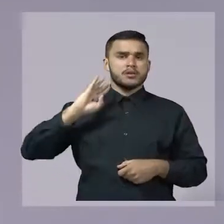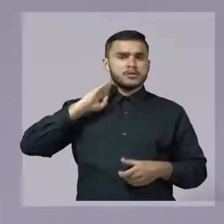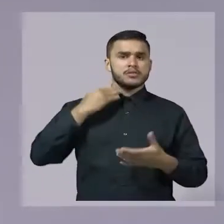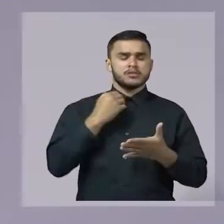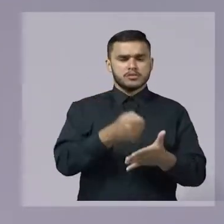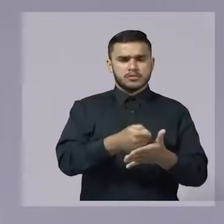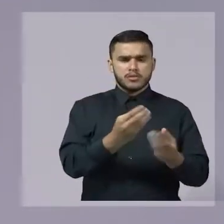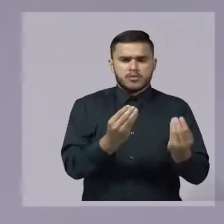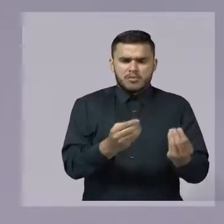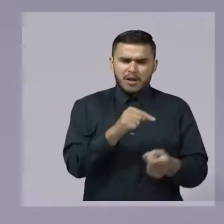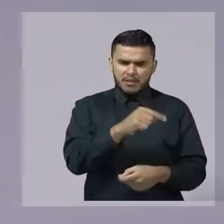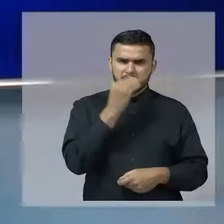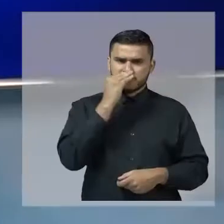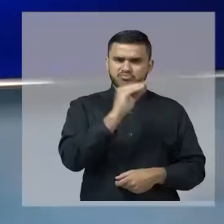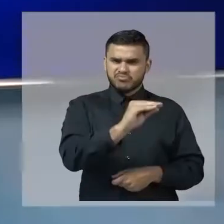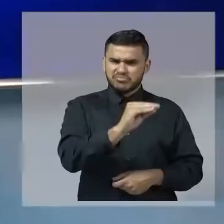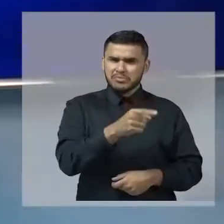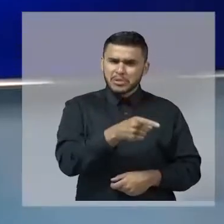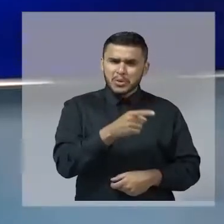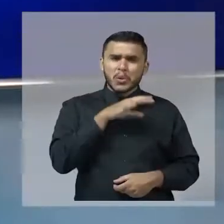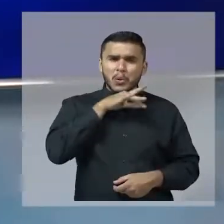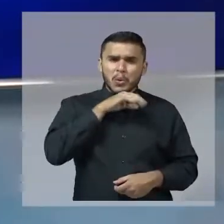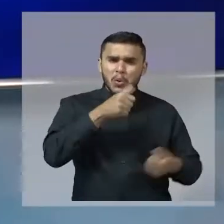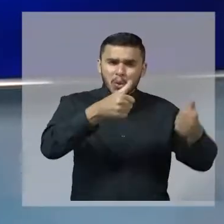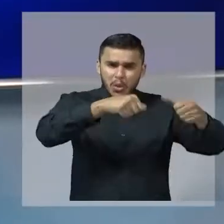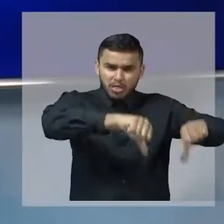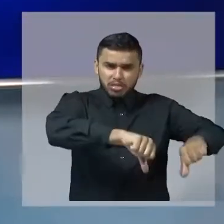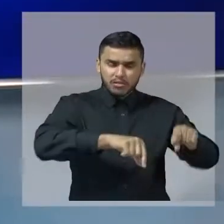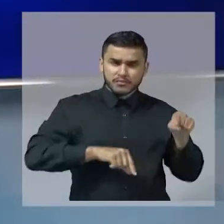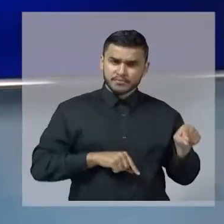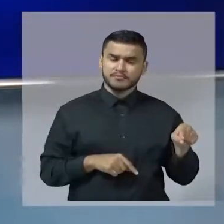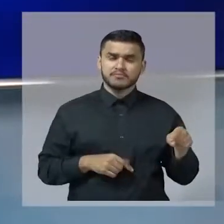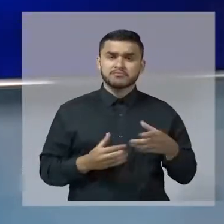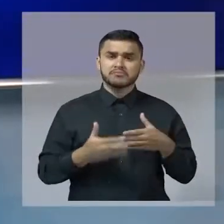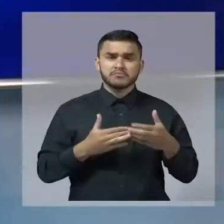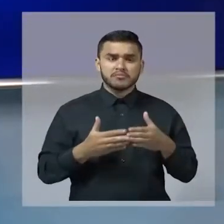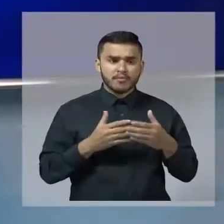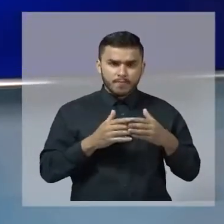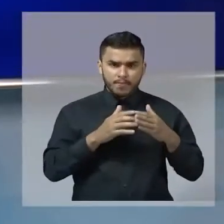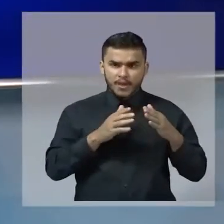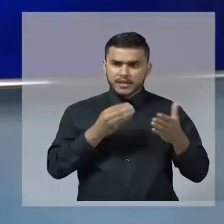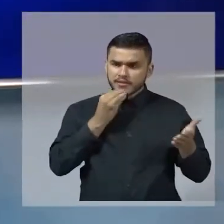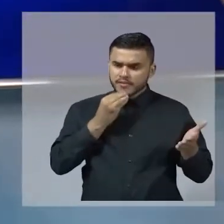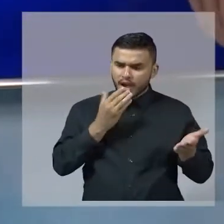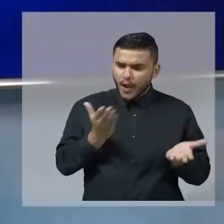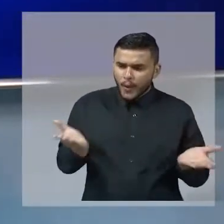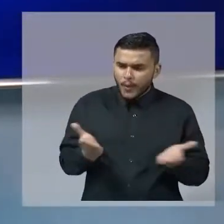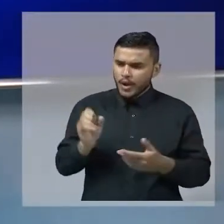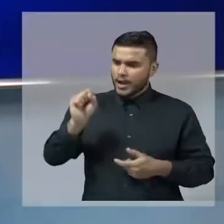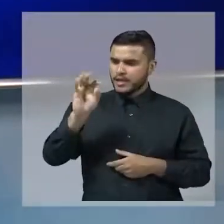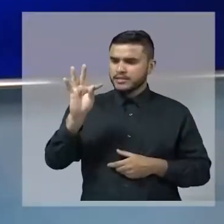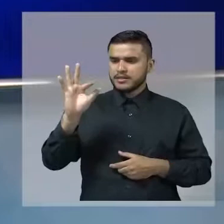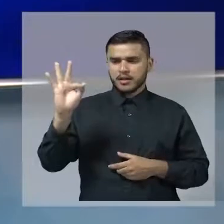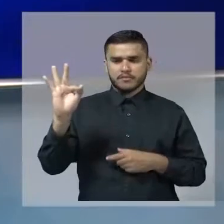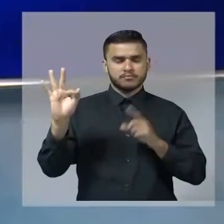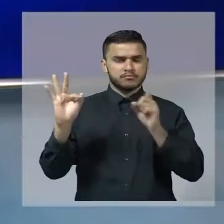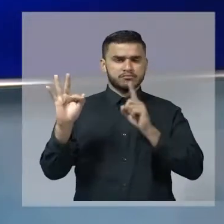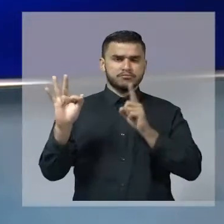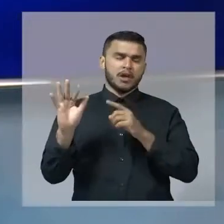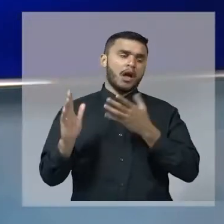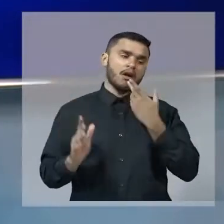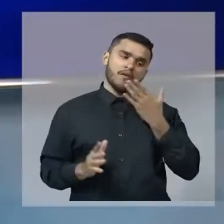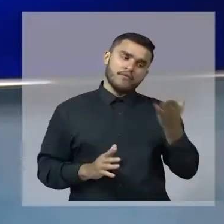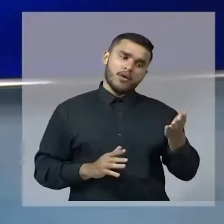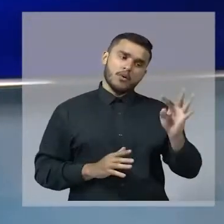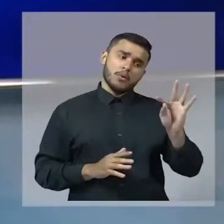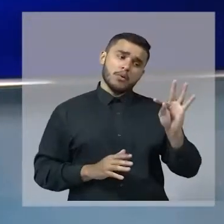Eleitoral. A Justiça Eleitoral é tão ruim a esse ponto de achar que a partir de agora essa decisão é um